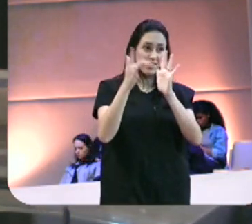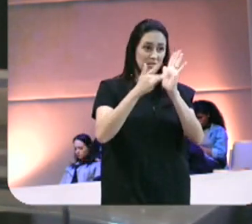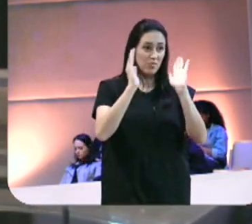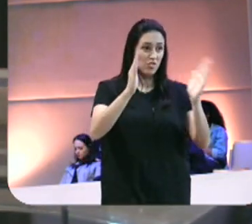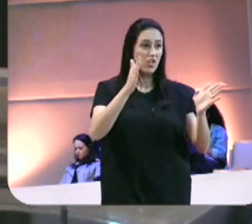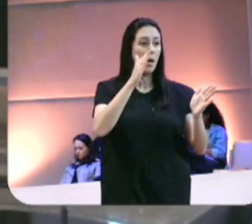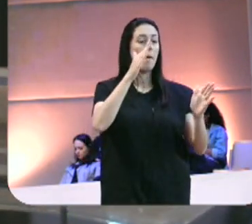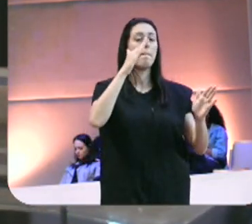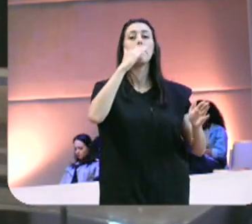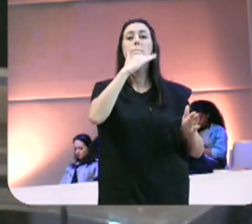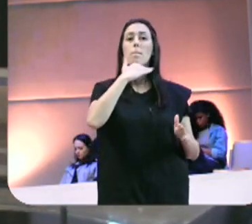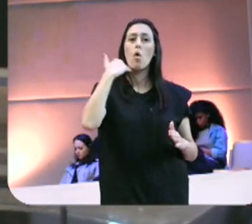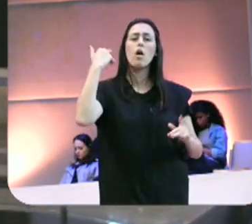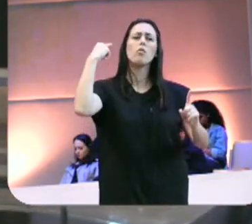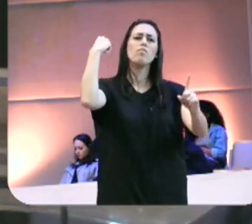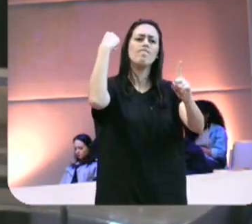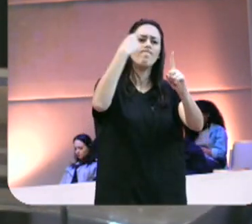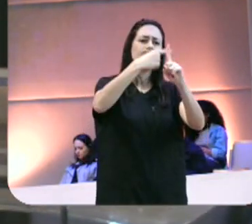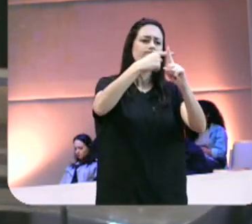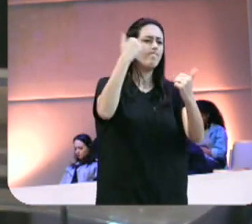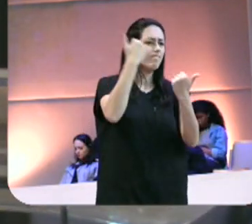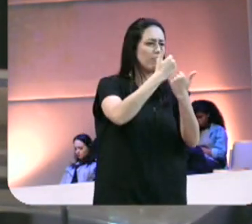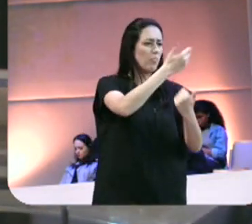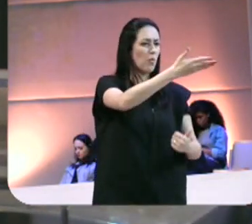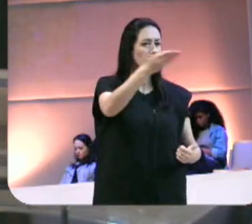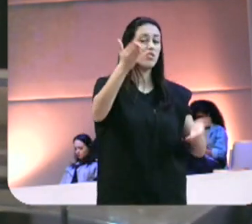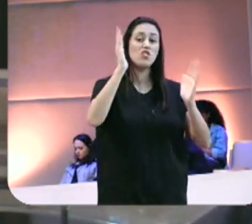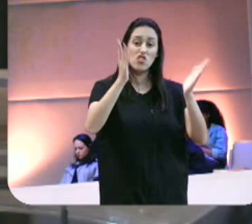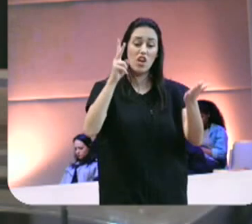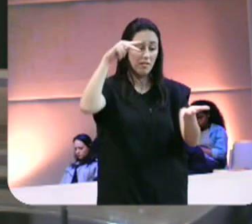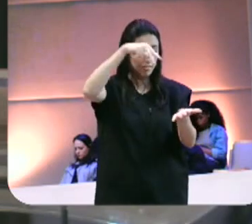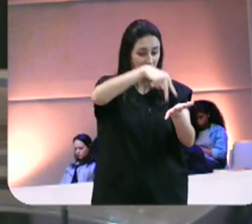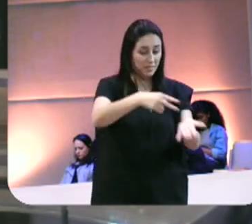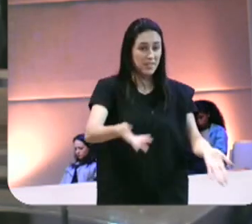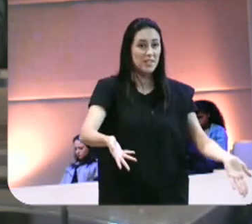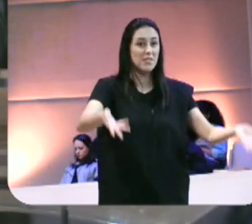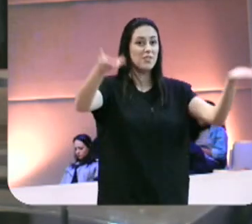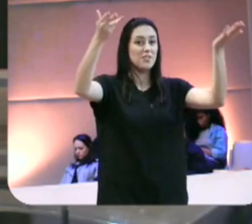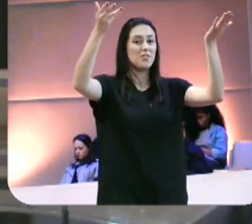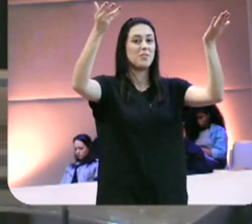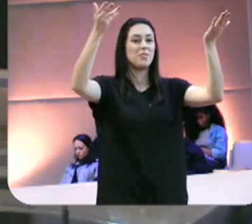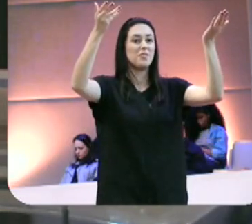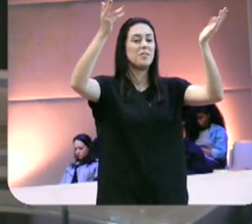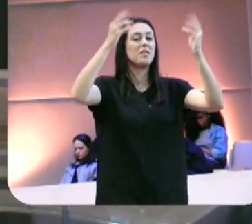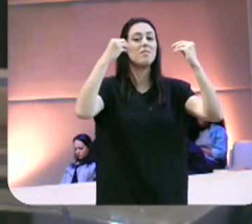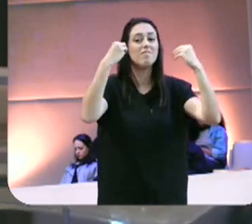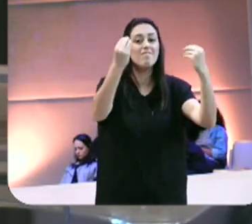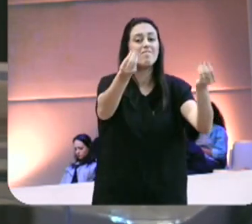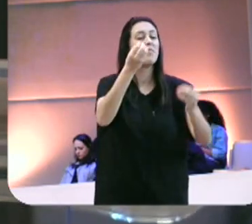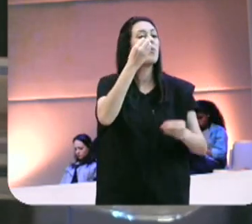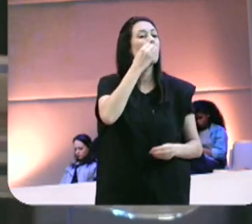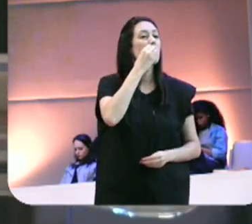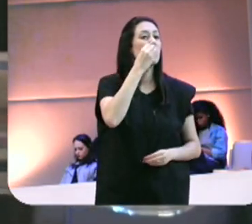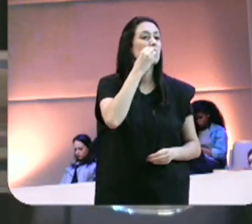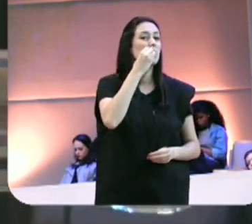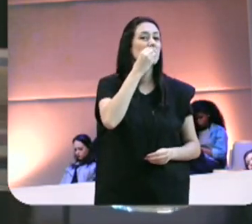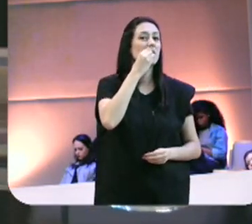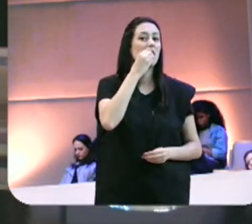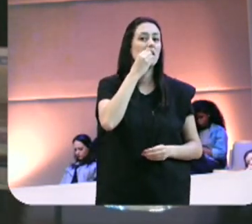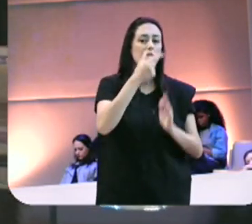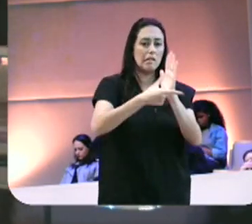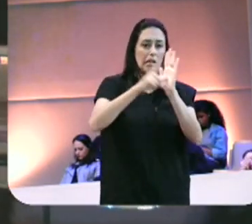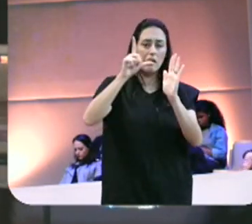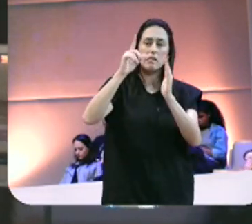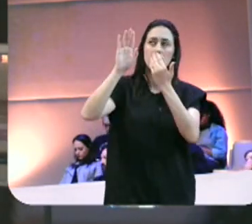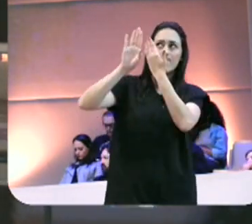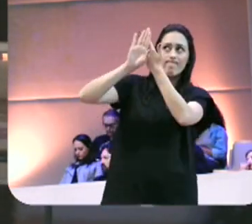si, morreu em nosso lugar, ressuscitou. E com isso, Ele nos dá a chance de nos tornarmos de inimigos de Deus para amigos